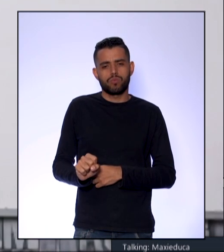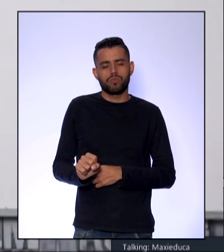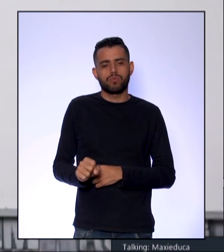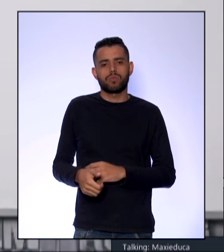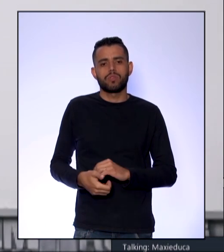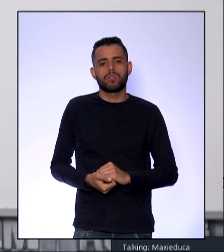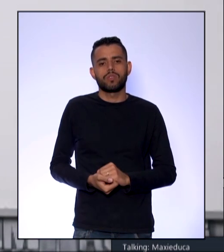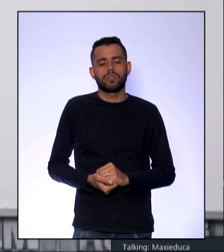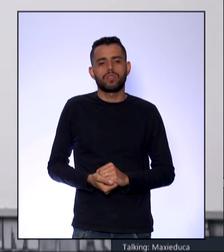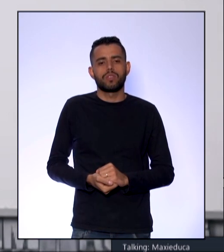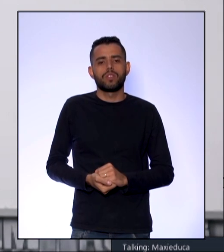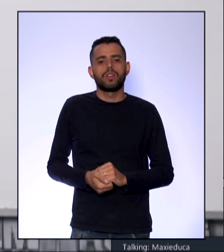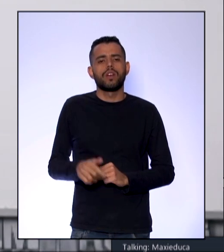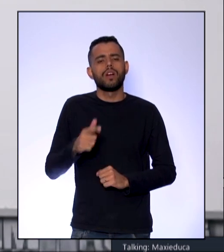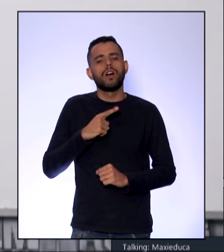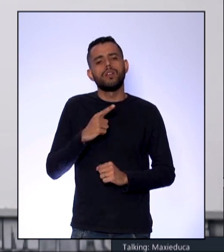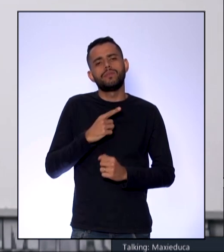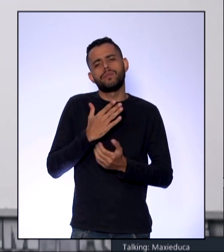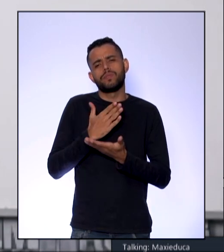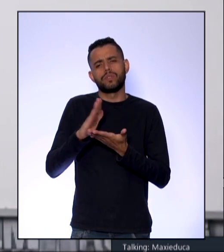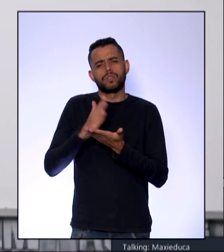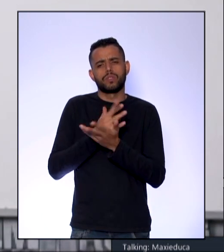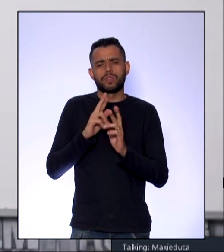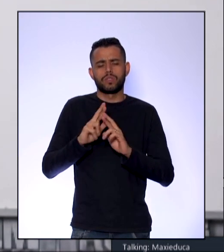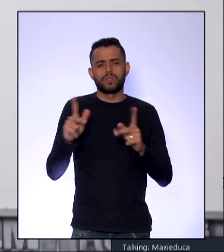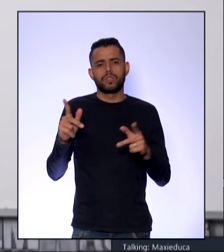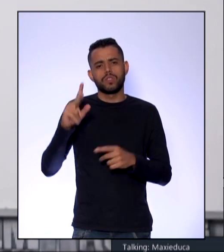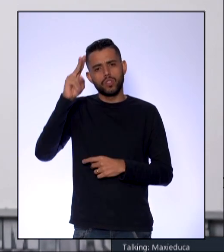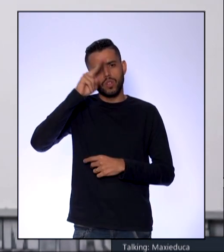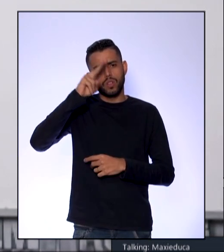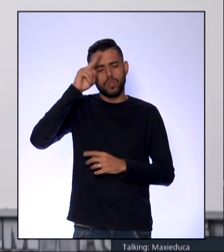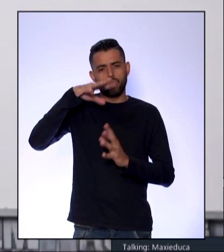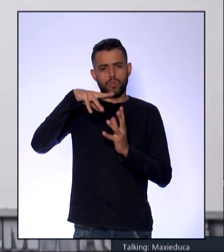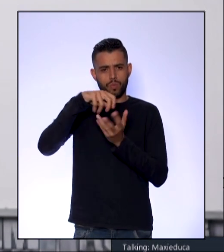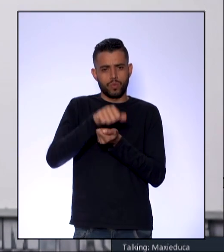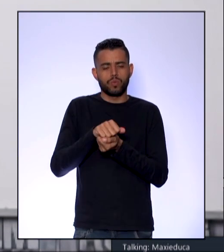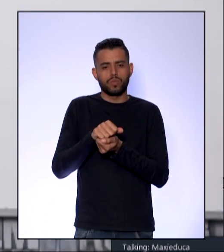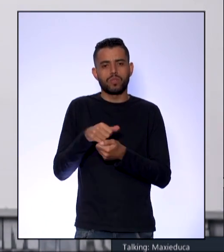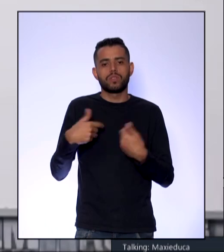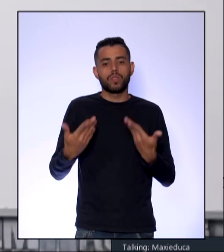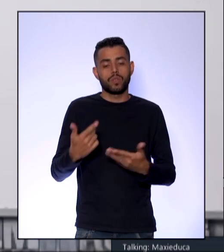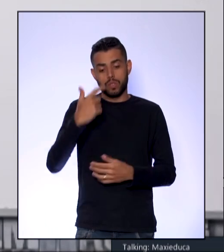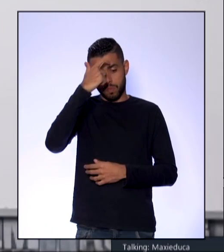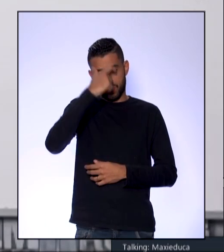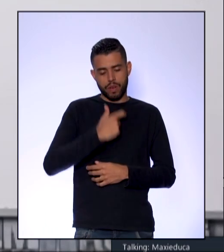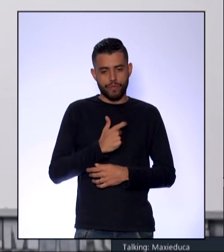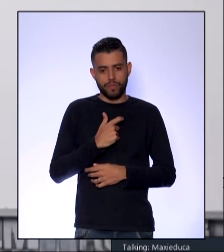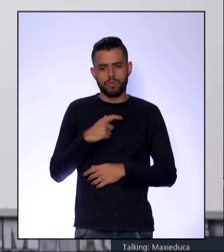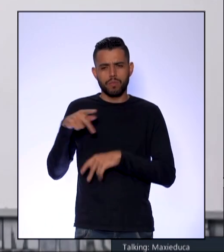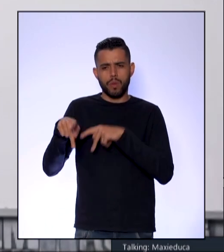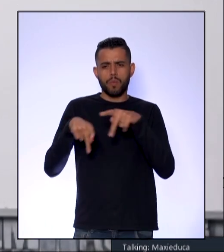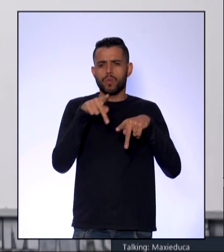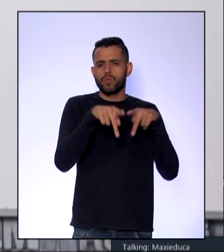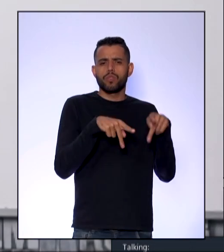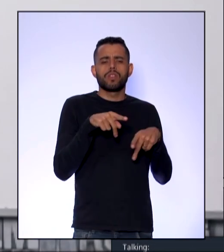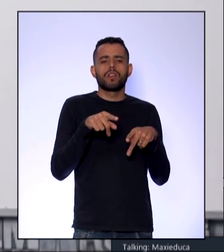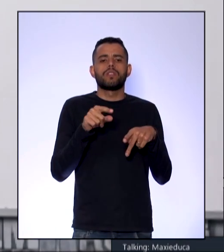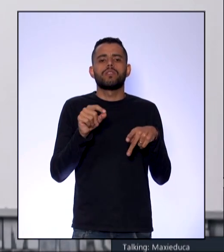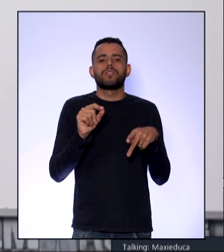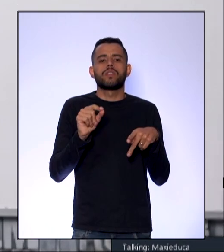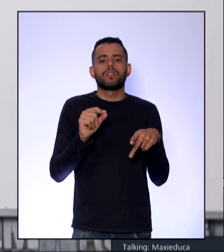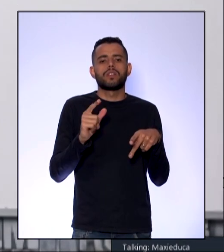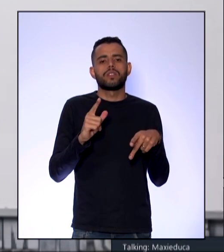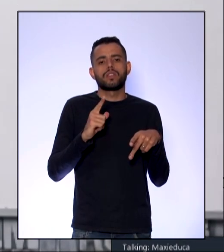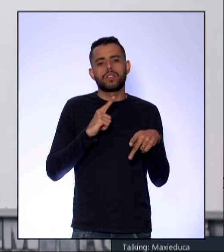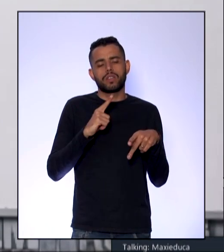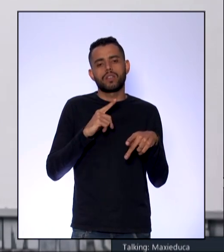na divisão historiográfica e geoeconômica do mundo. E aí, este perfil populacional, a afeição